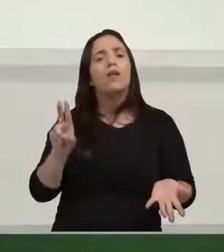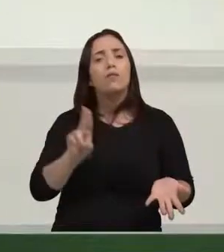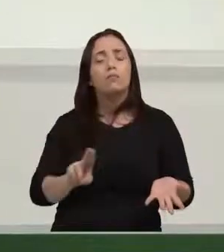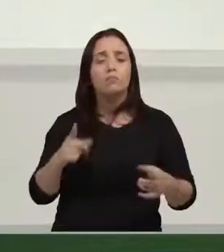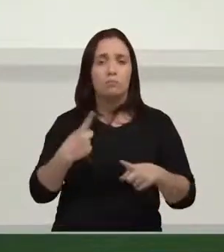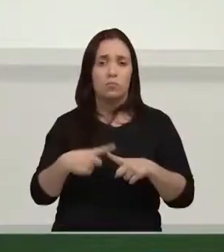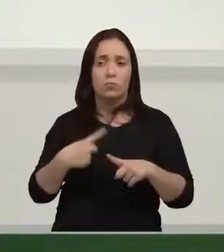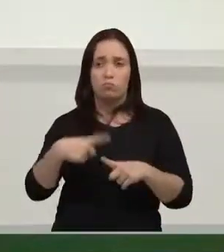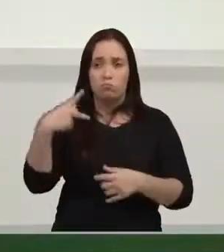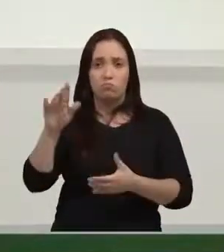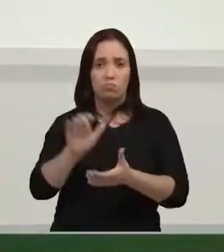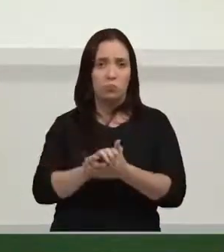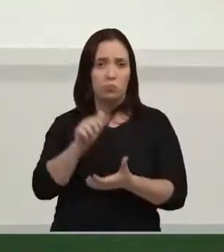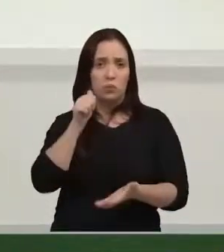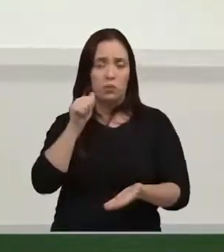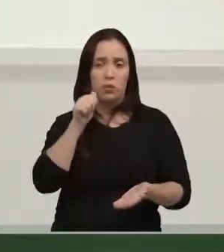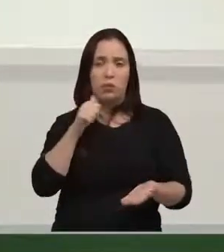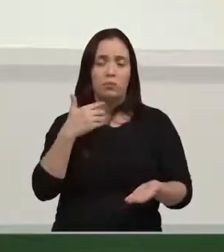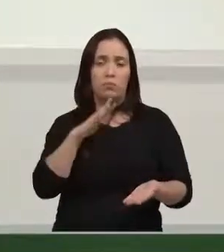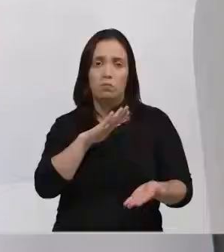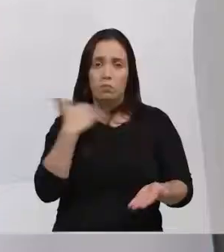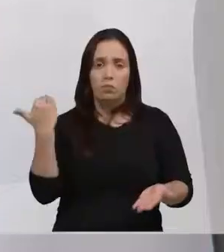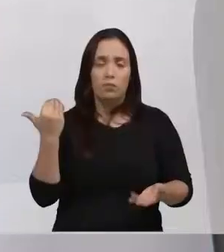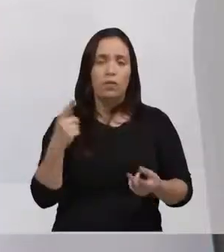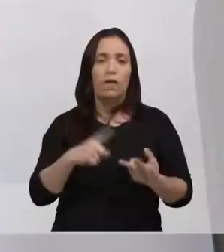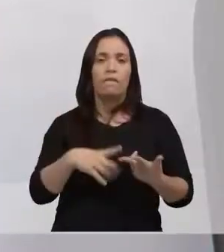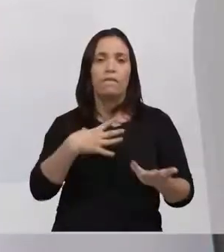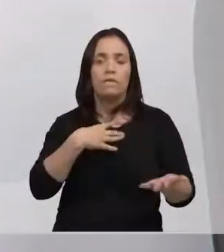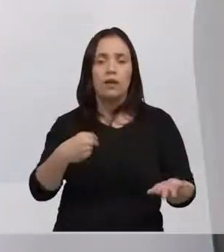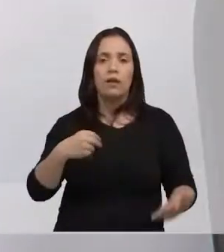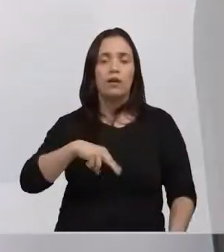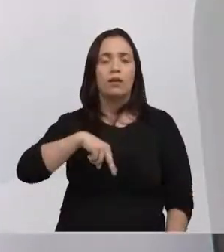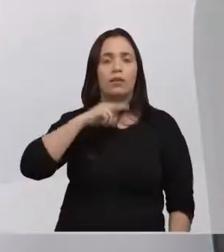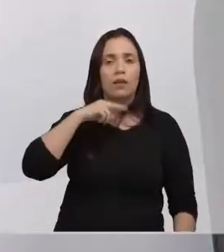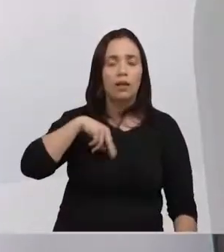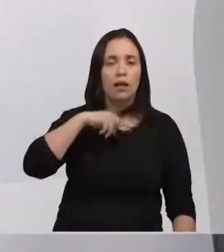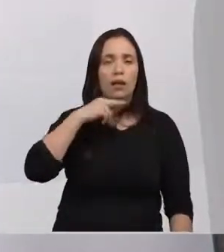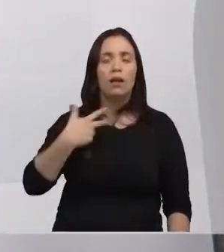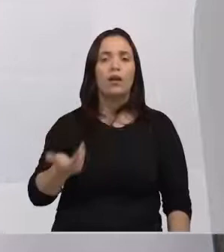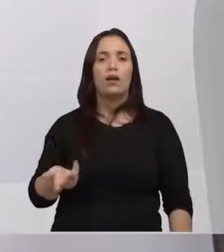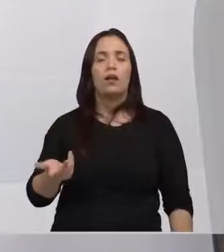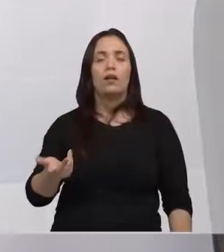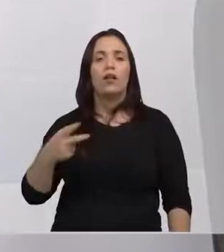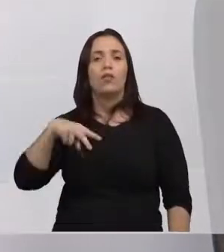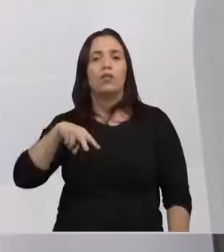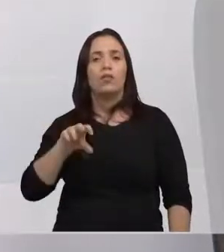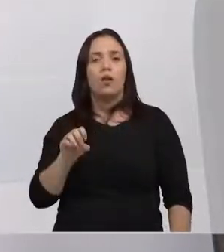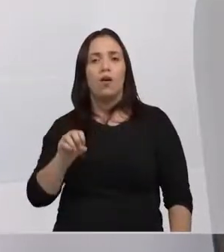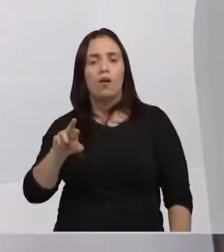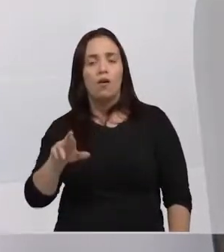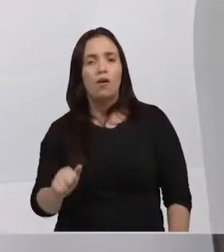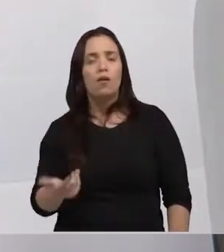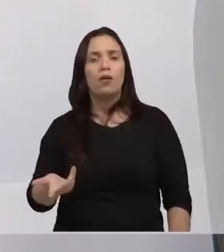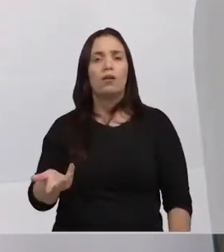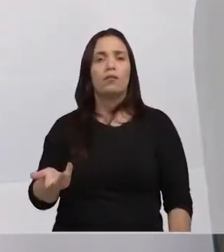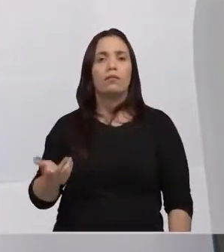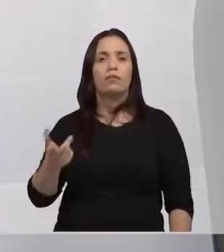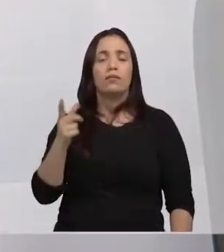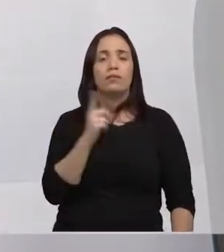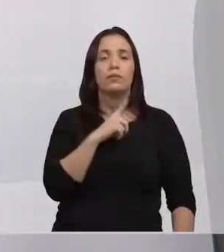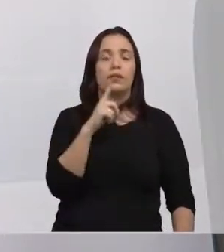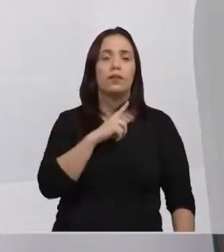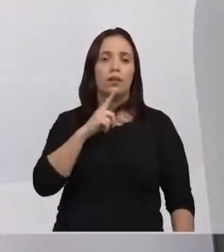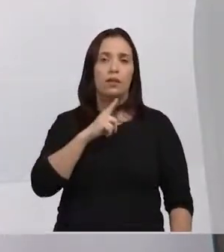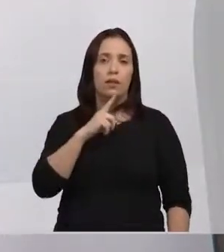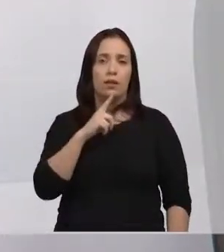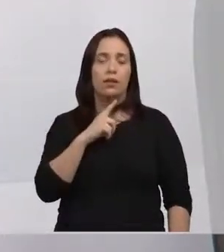dona Marisa morreu. A dona Marisa morreu, mas os filhos, os netos, as noras, tá entendendo? Eu acho que se serviu